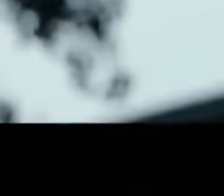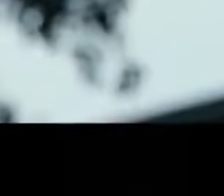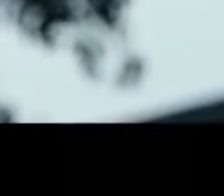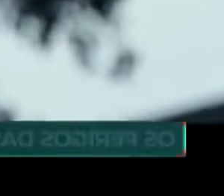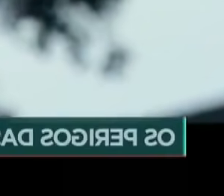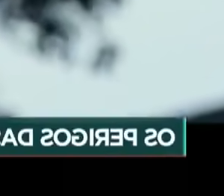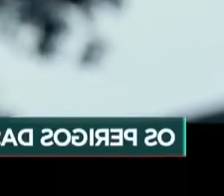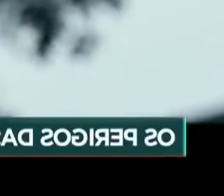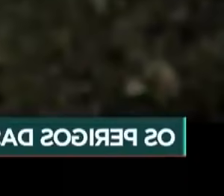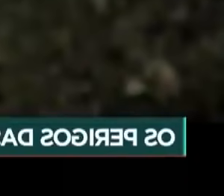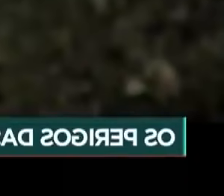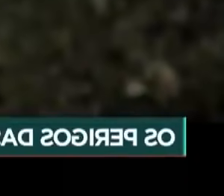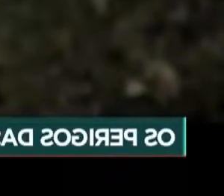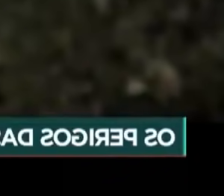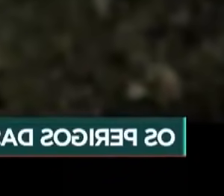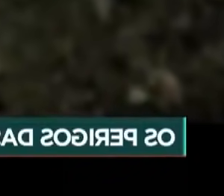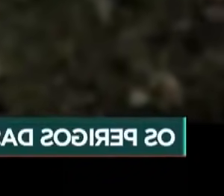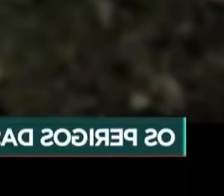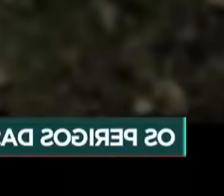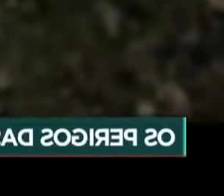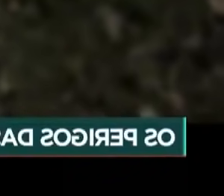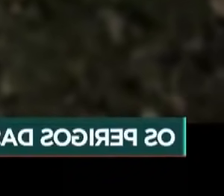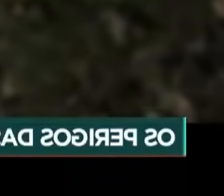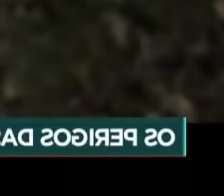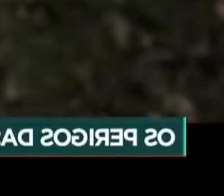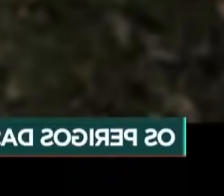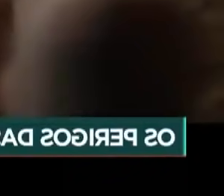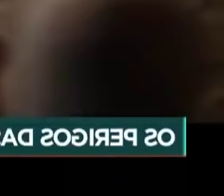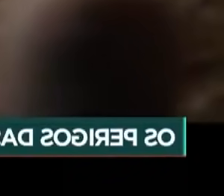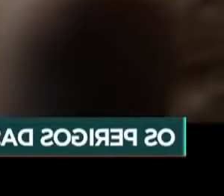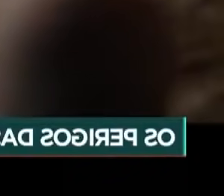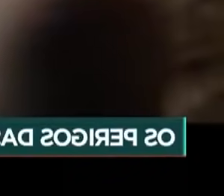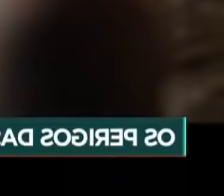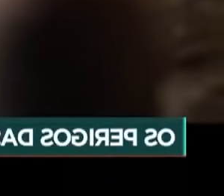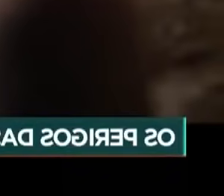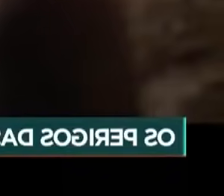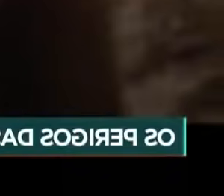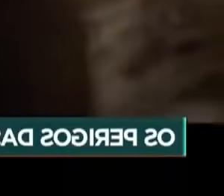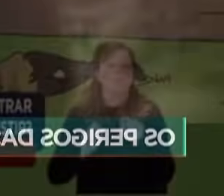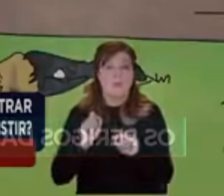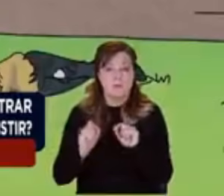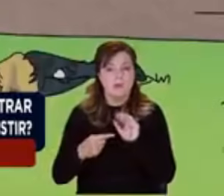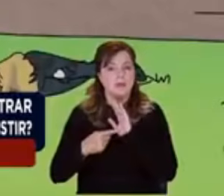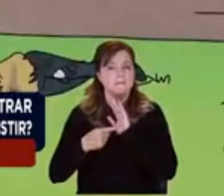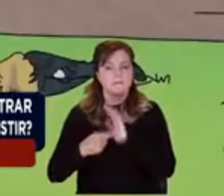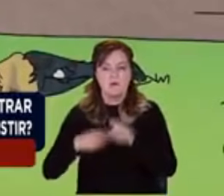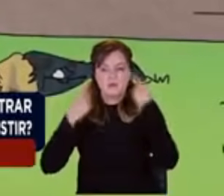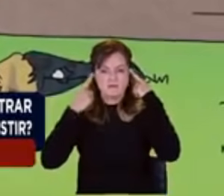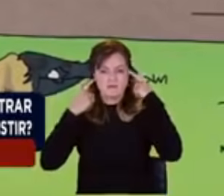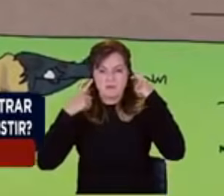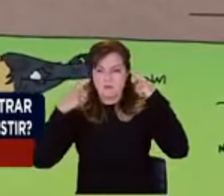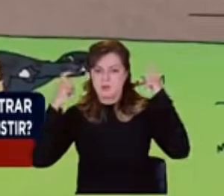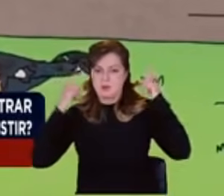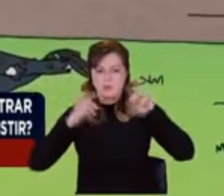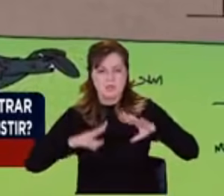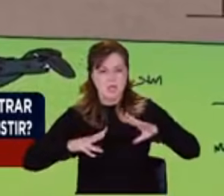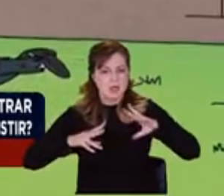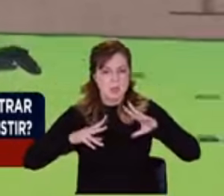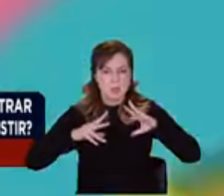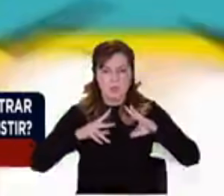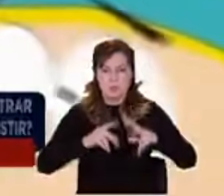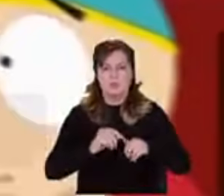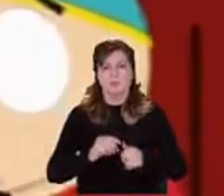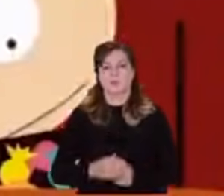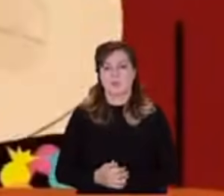ideias nos últimos tempos. Literalmente tacando tudo e a todos e dizendo, né, que todo entretenimento é ruim, basicamente.